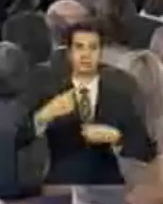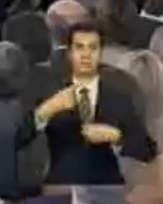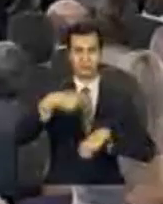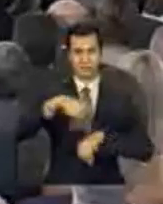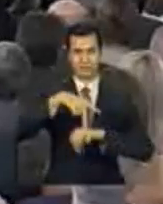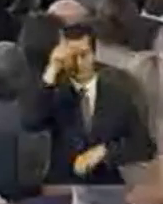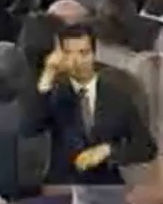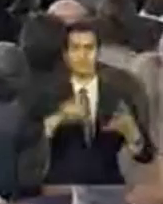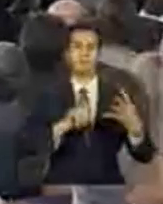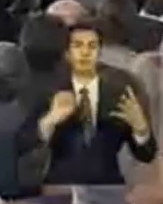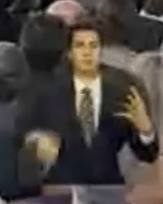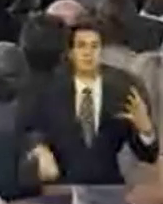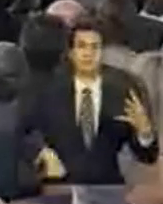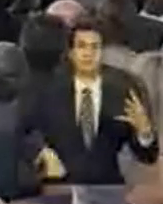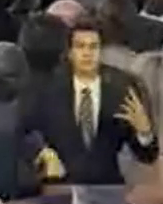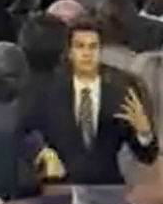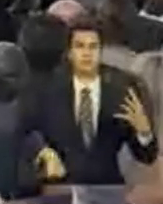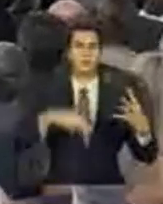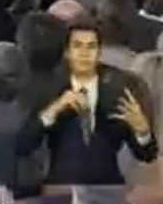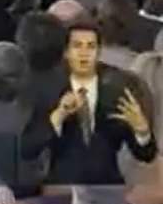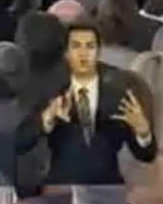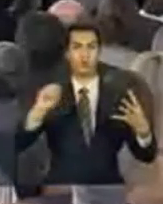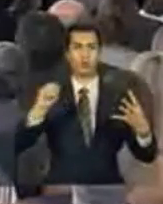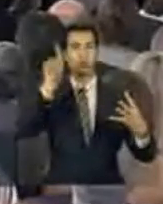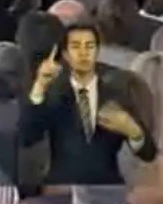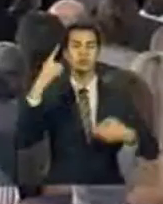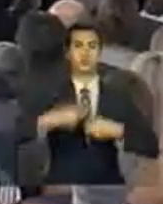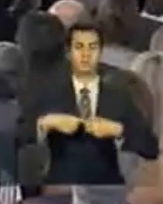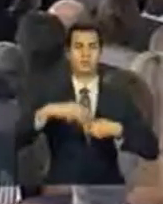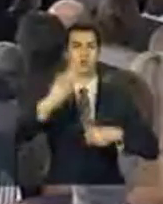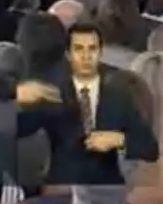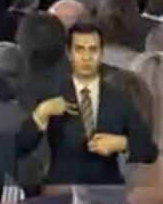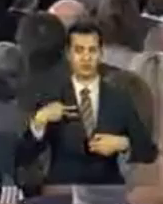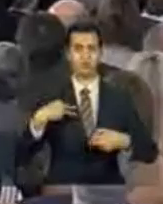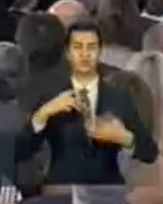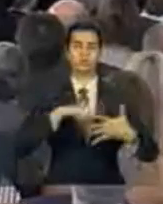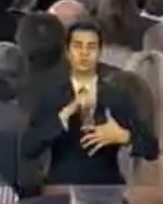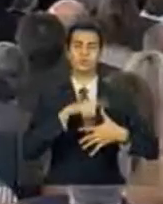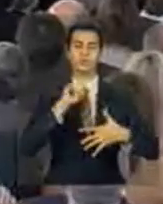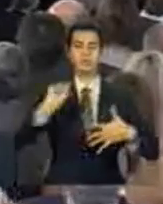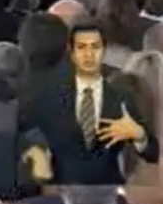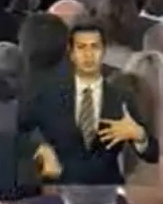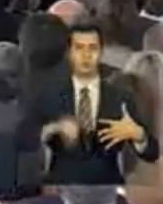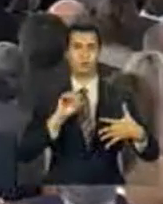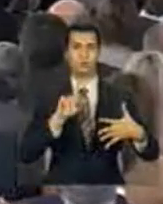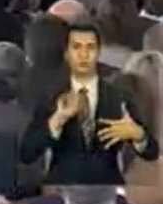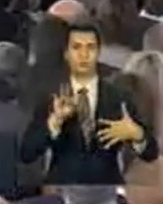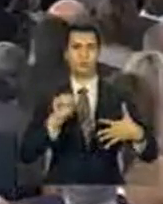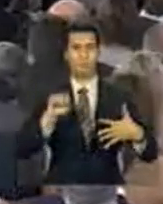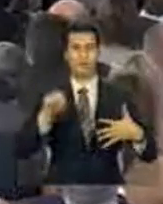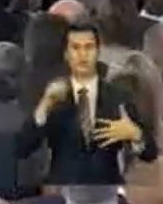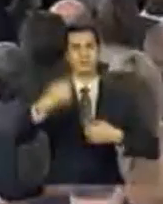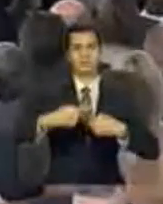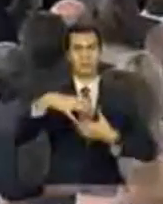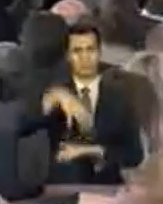o embaixador Mauro Vieira, em Washington, e o embaixador José Bustani, em Paris.